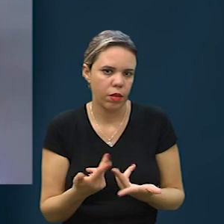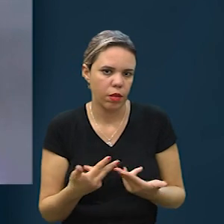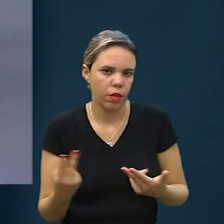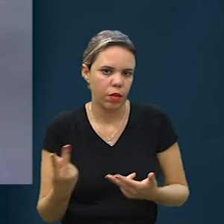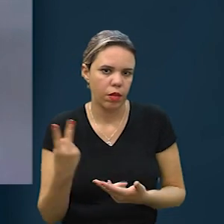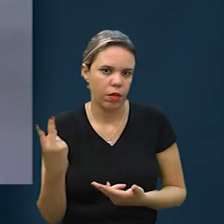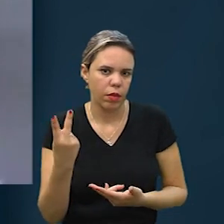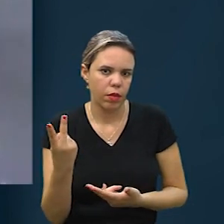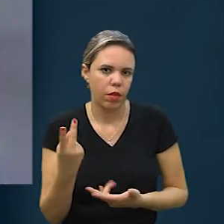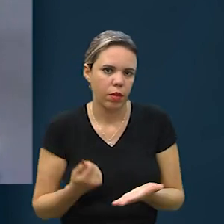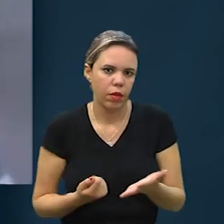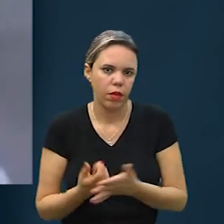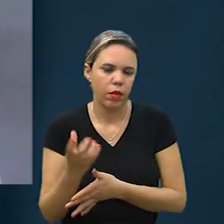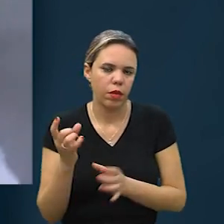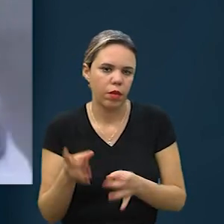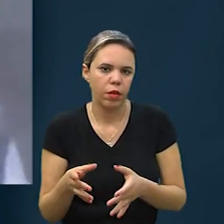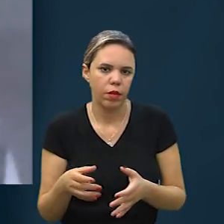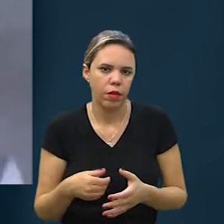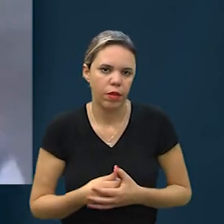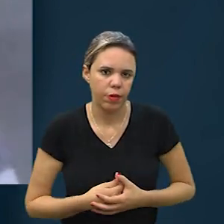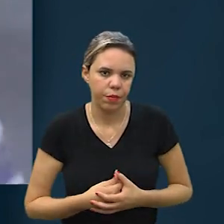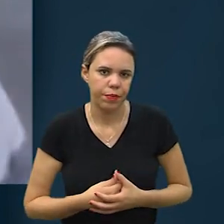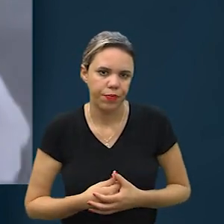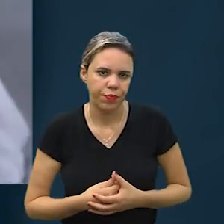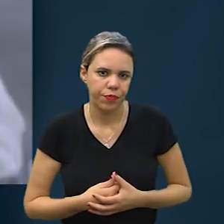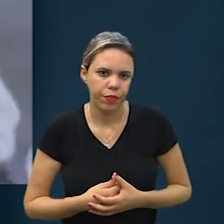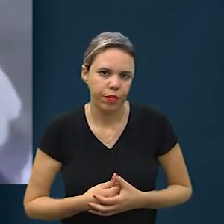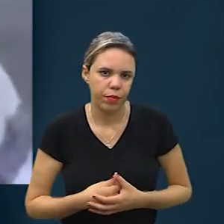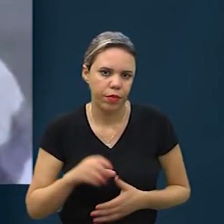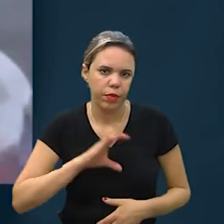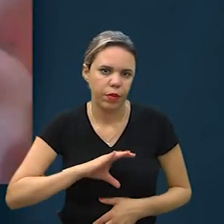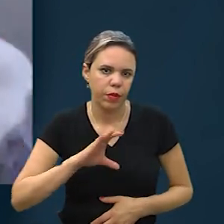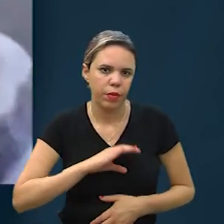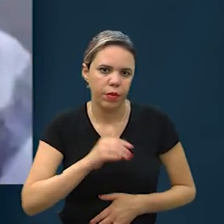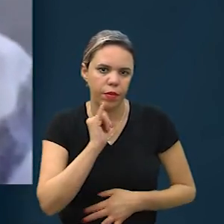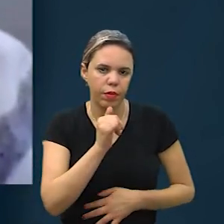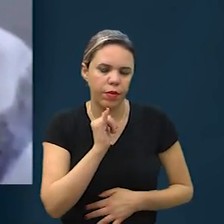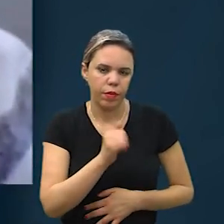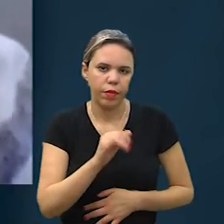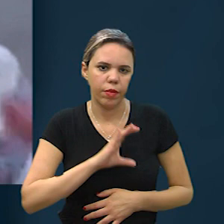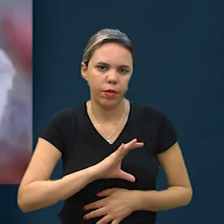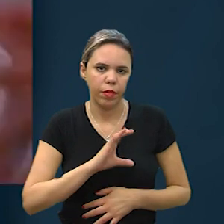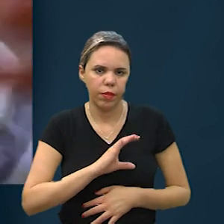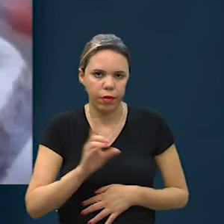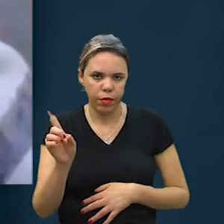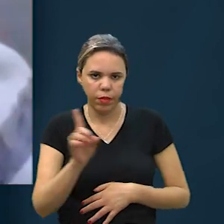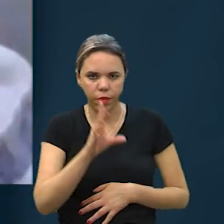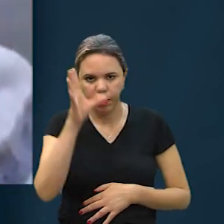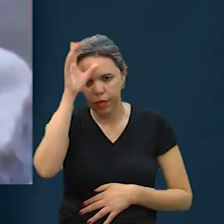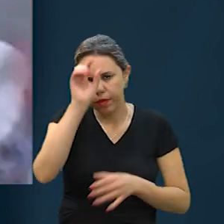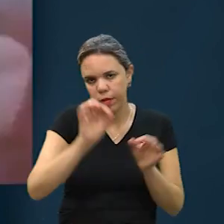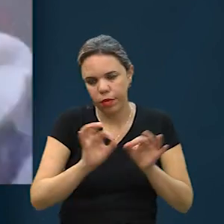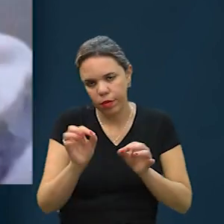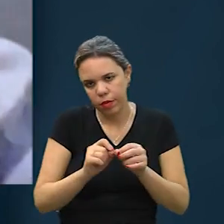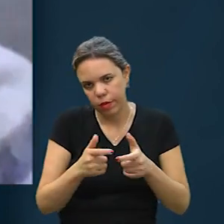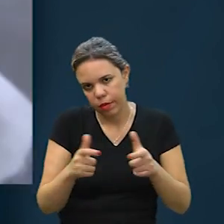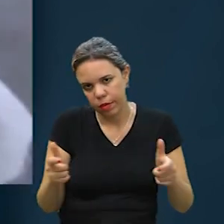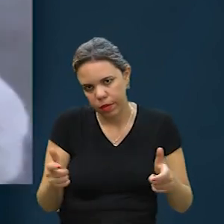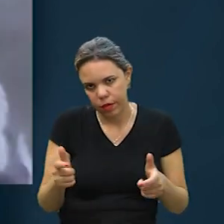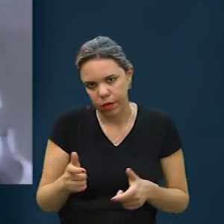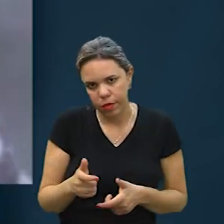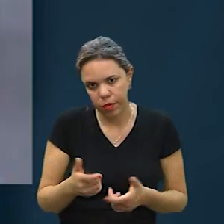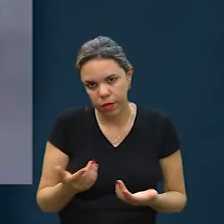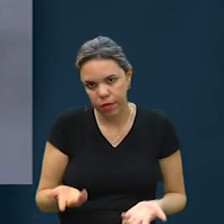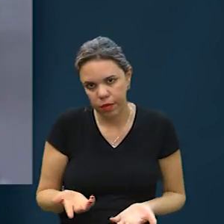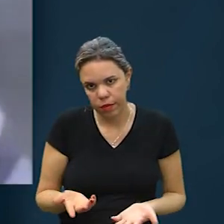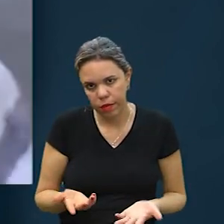e de valorização de compra e venda, até, né, entre portugueses, você fala a paridaria do português, que ele veio aqui, aprendeu a fazer e foi